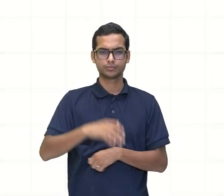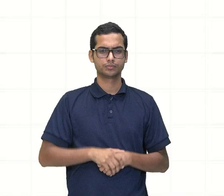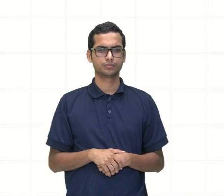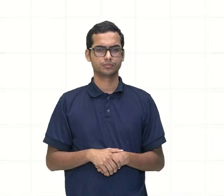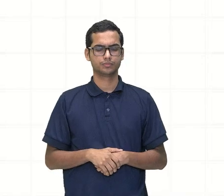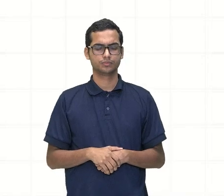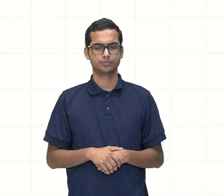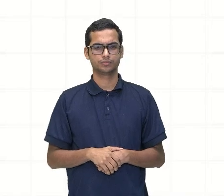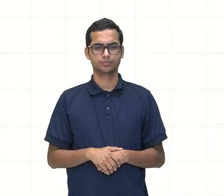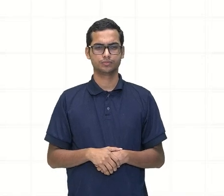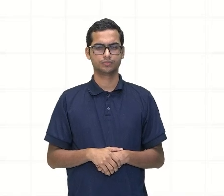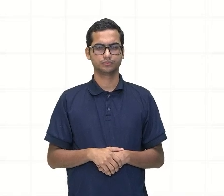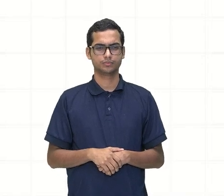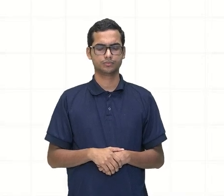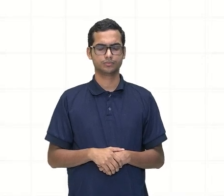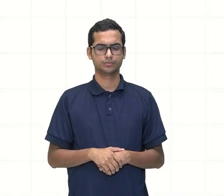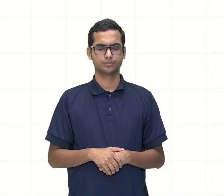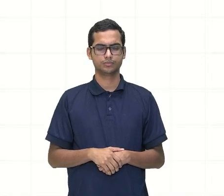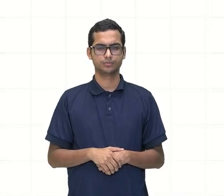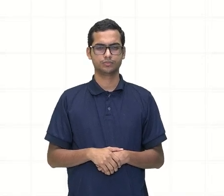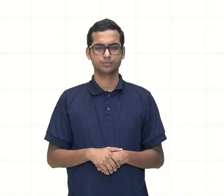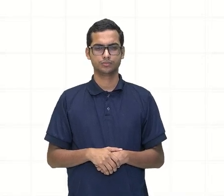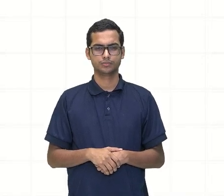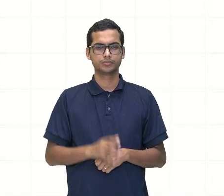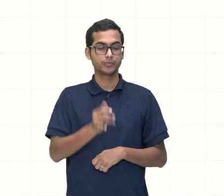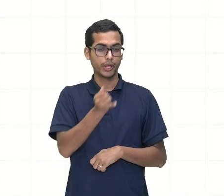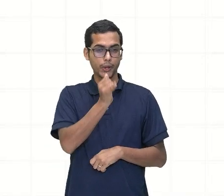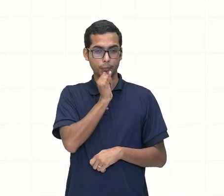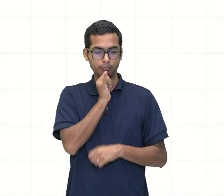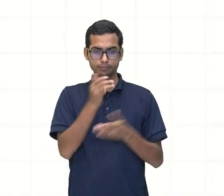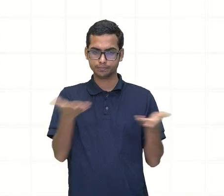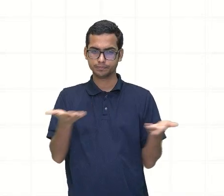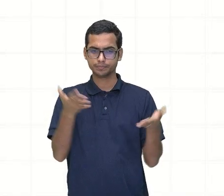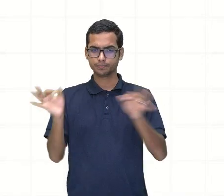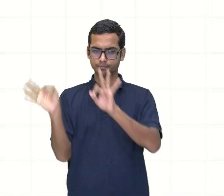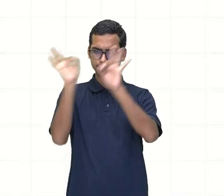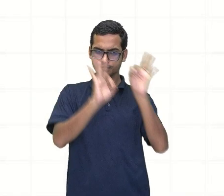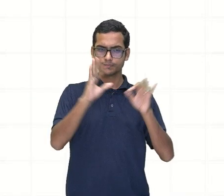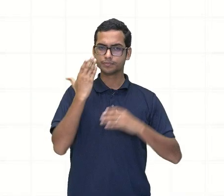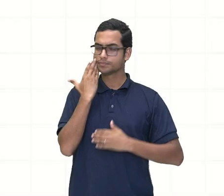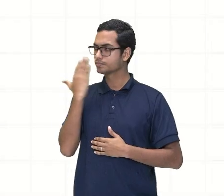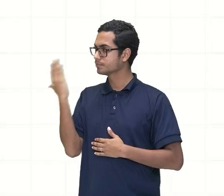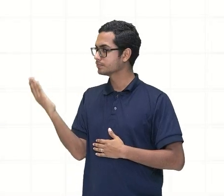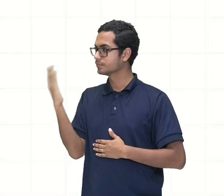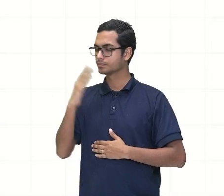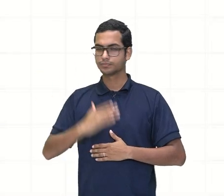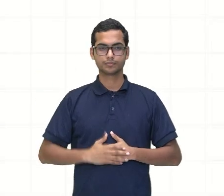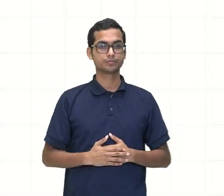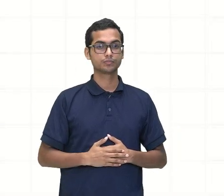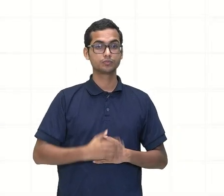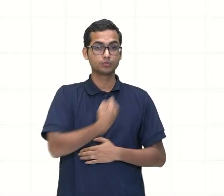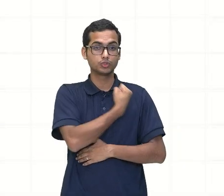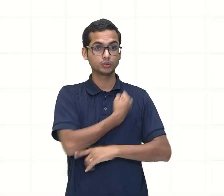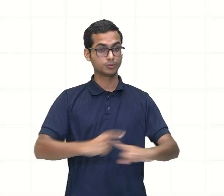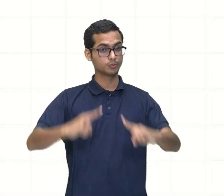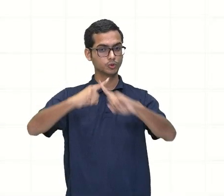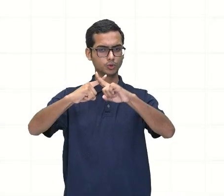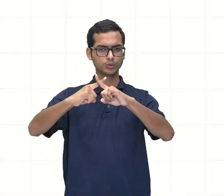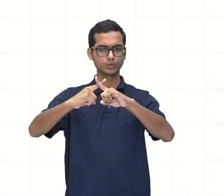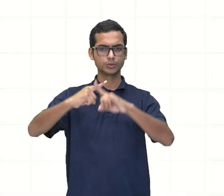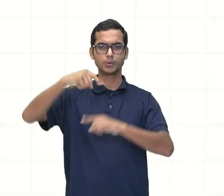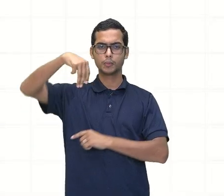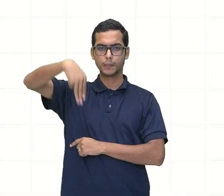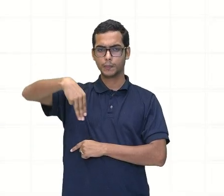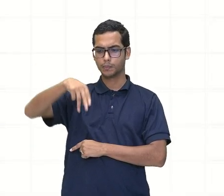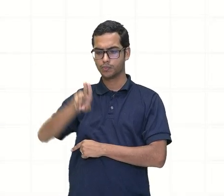bem? Então, por exemplo, vamos aqui ver os nossos múltiplos, tá? Múltiplos